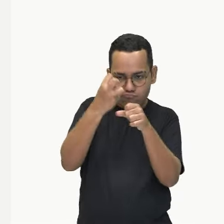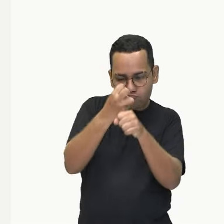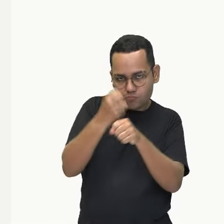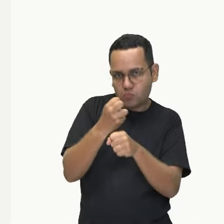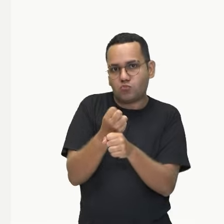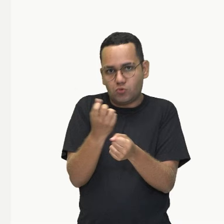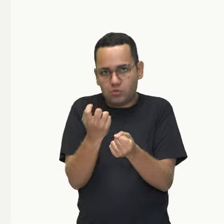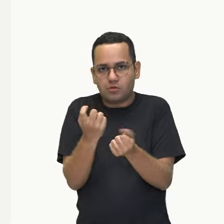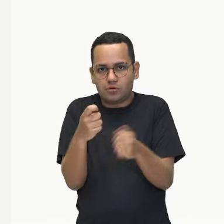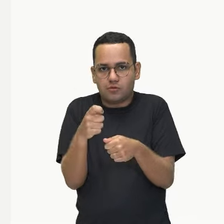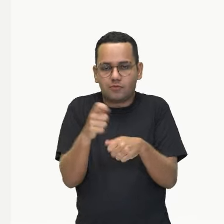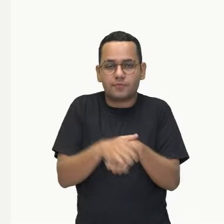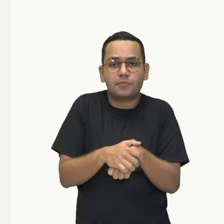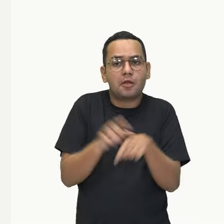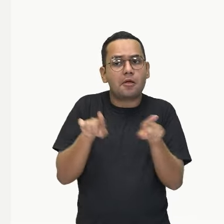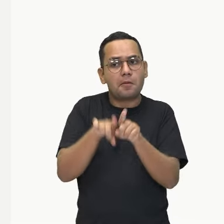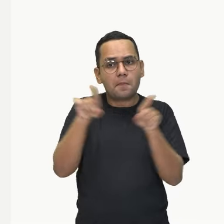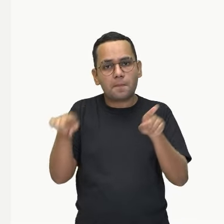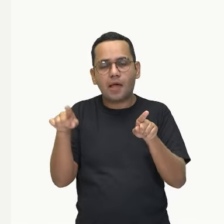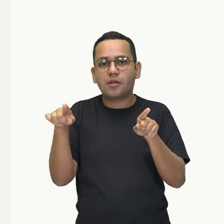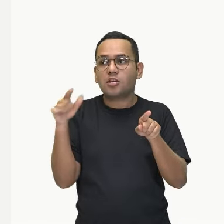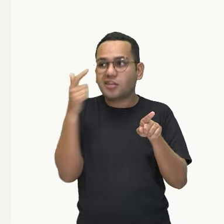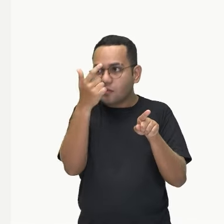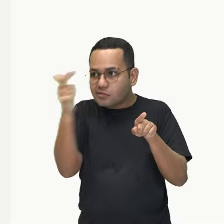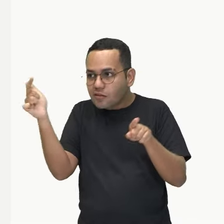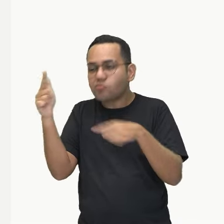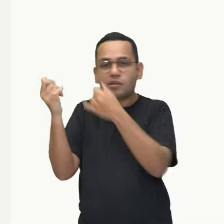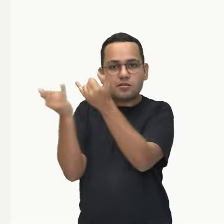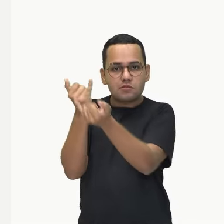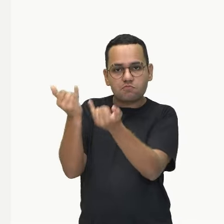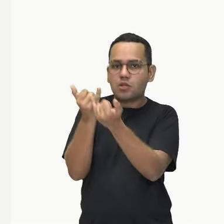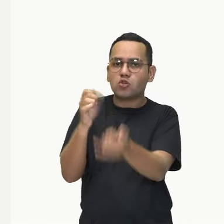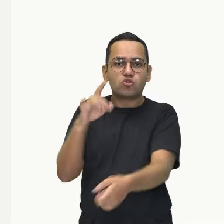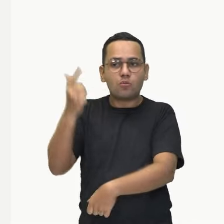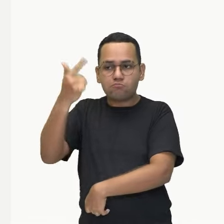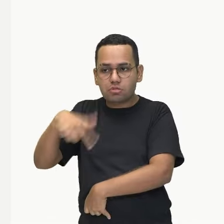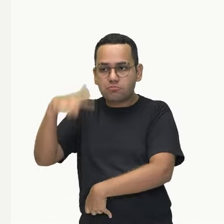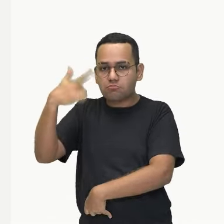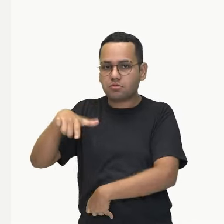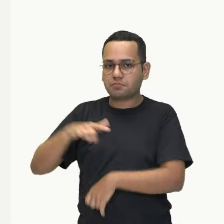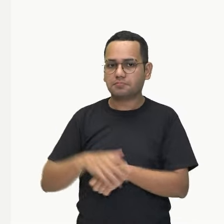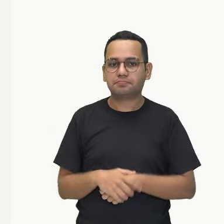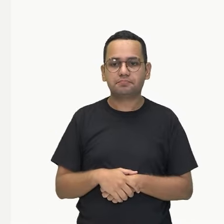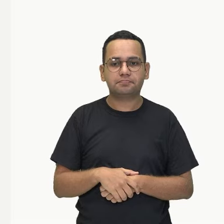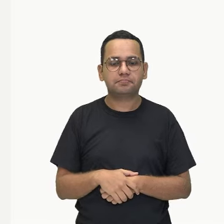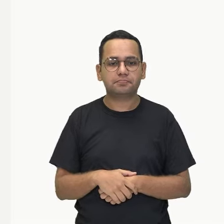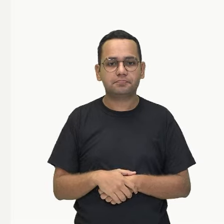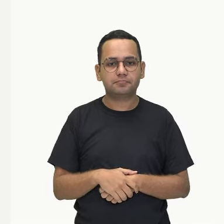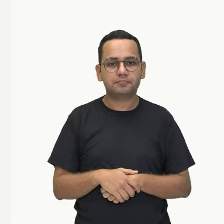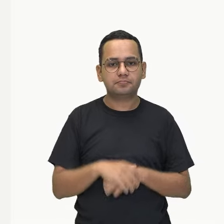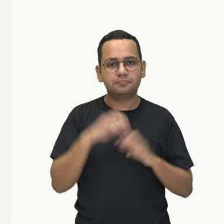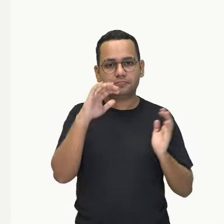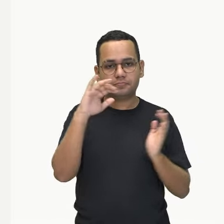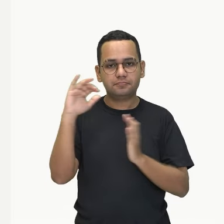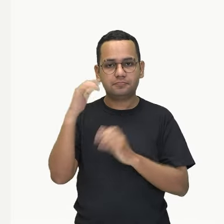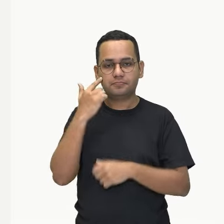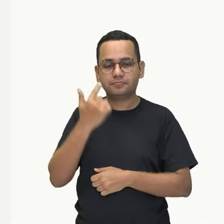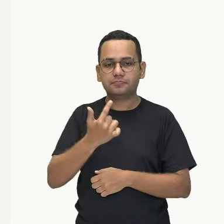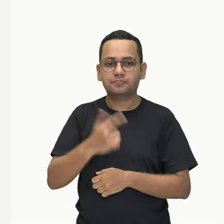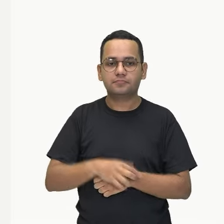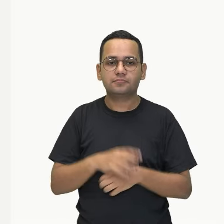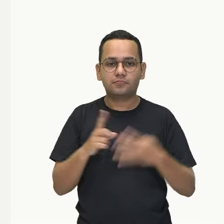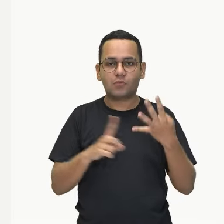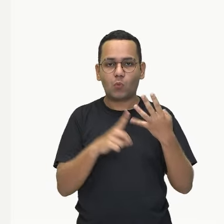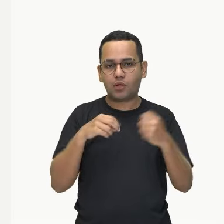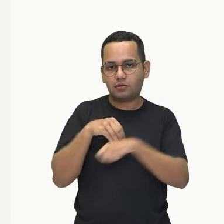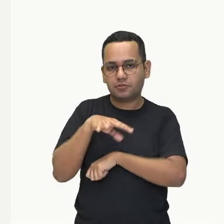são semelhantes, eu vou repetir. Ok? E aí, no final, combine os resultados.